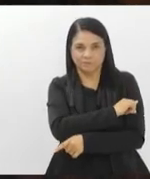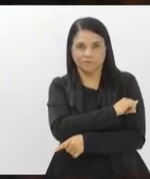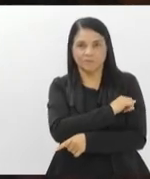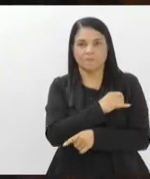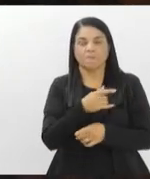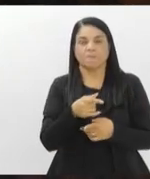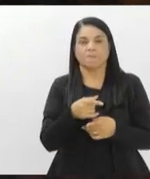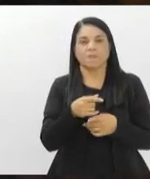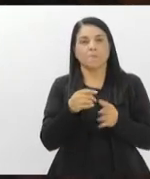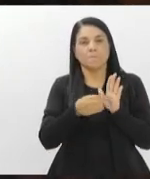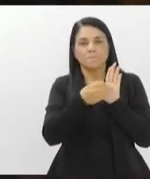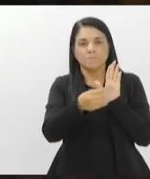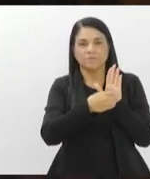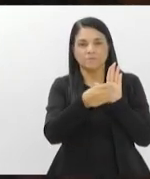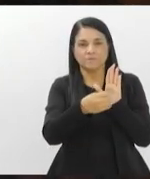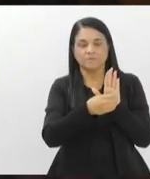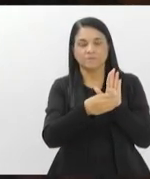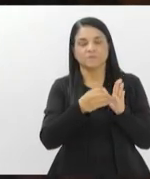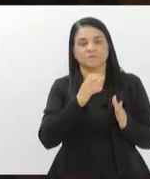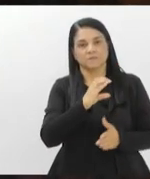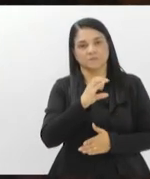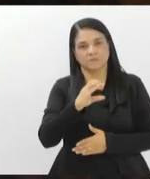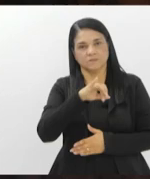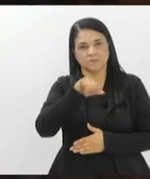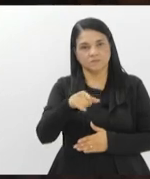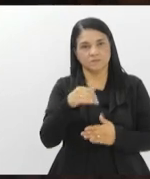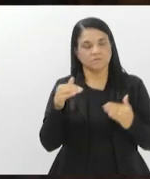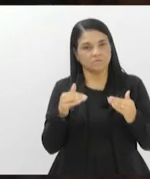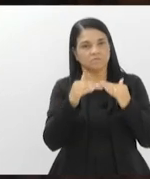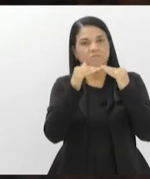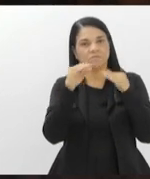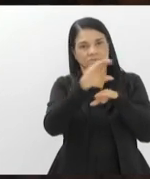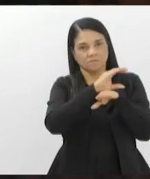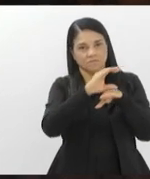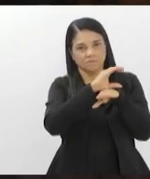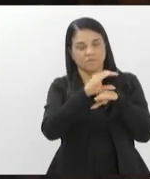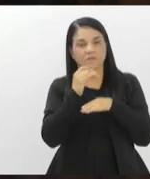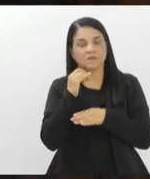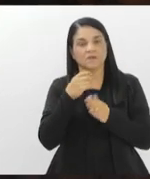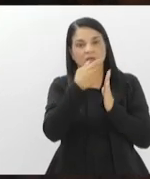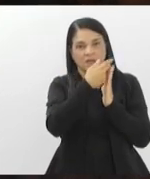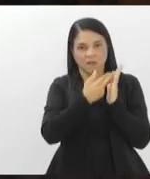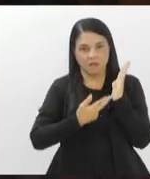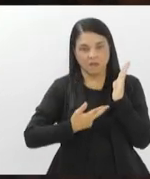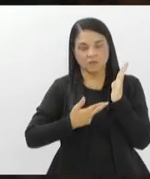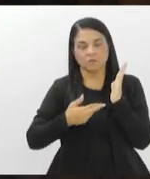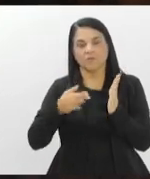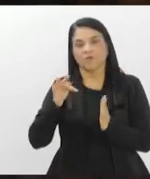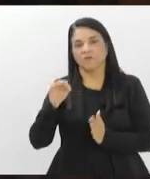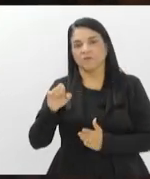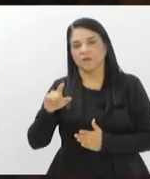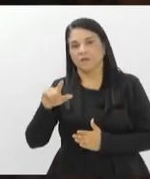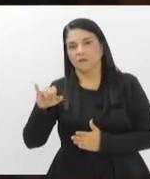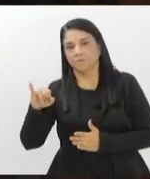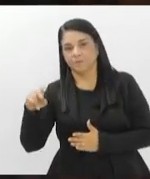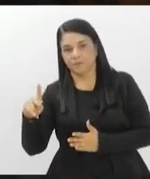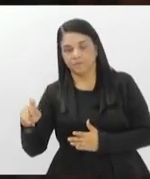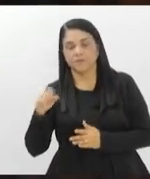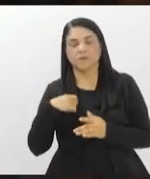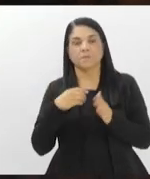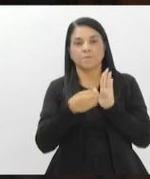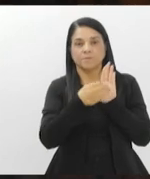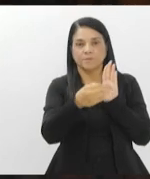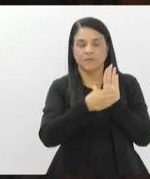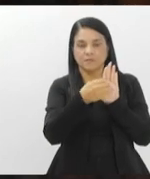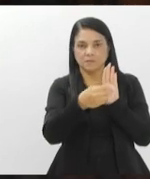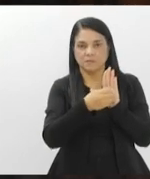Pela pareceres da Comissão de Constituição e Justiça, pela constitucionalidade, relator deputado Felipe Raves, pendente de pareceres das